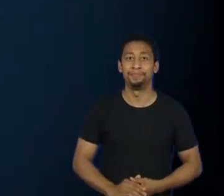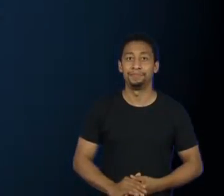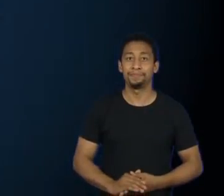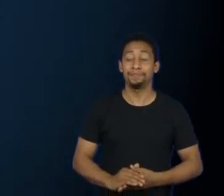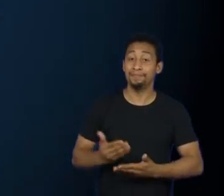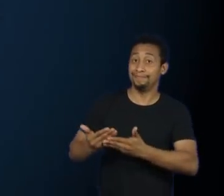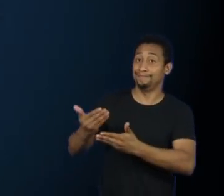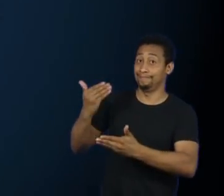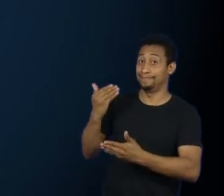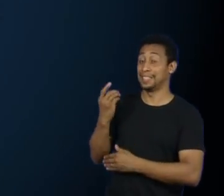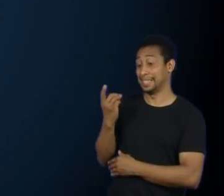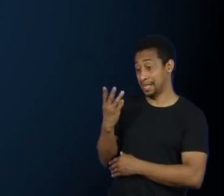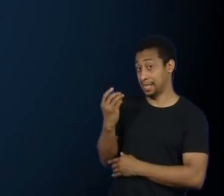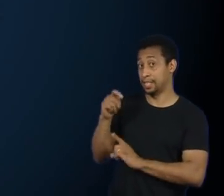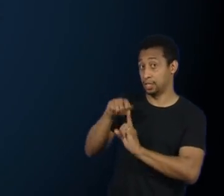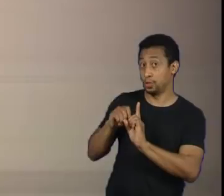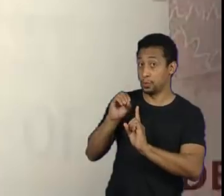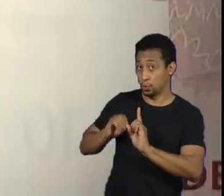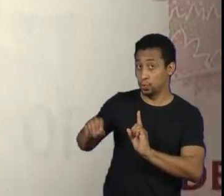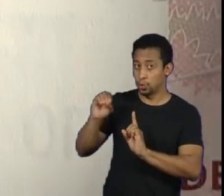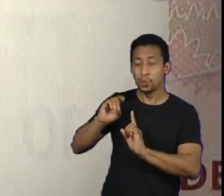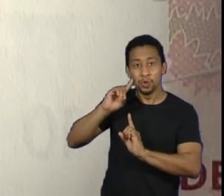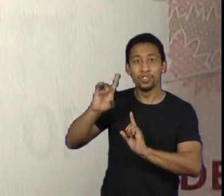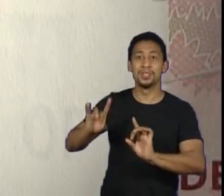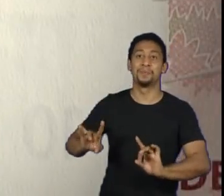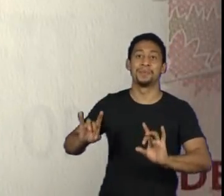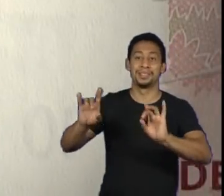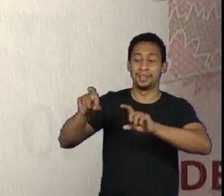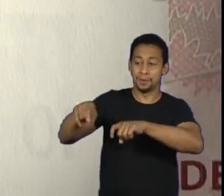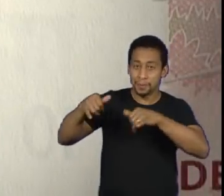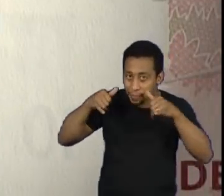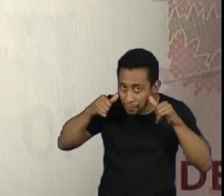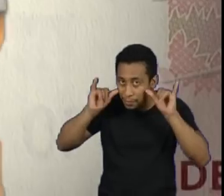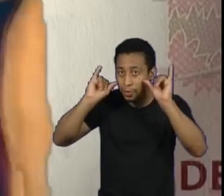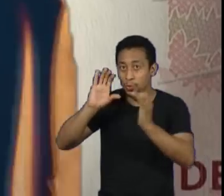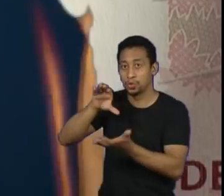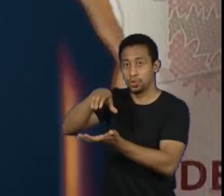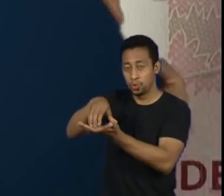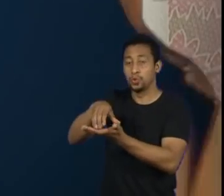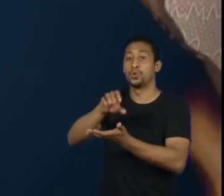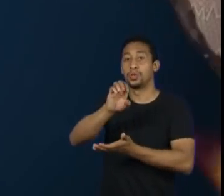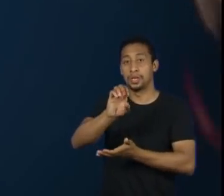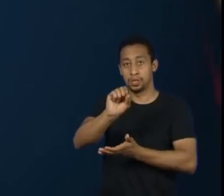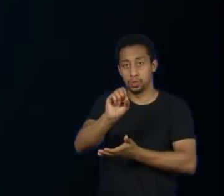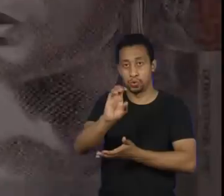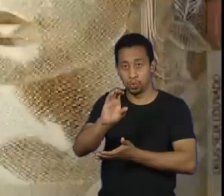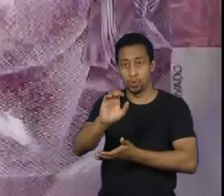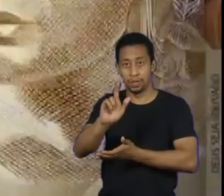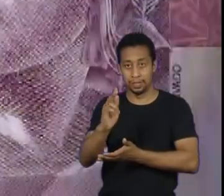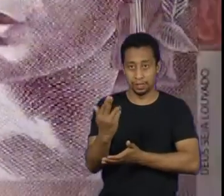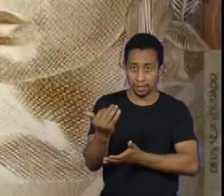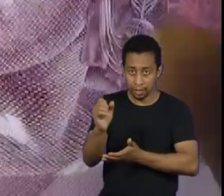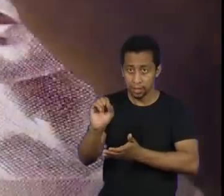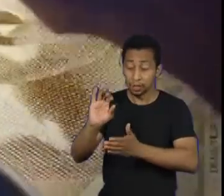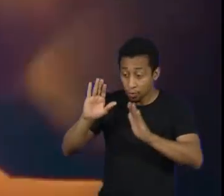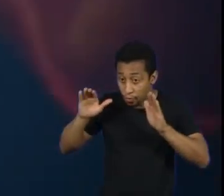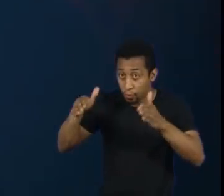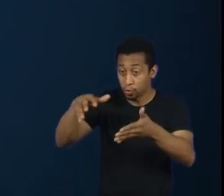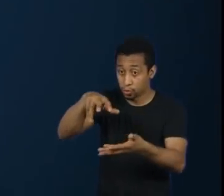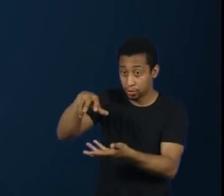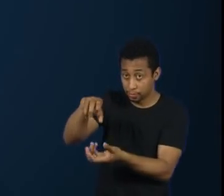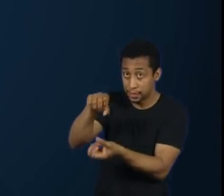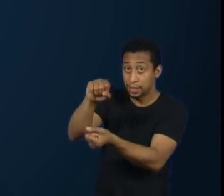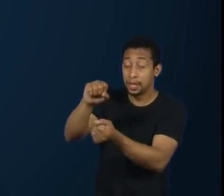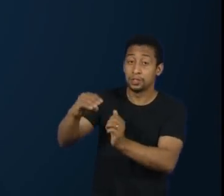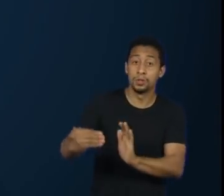último 13 de outubro, Dia Nacional da Pecuária, o Instituto Escolhas, associação voltada para a sustentabilidade,